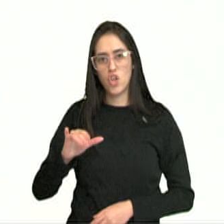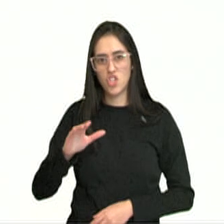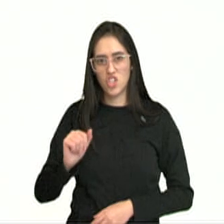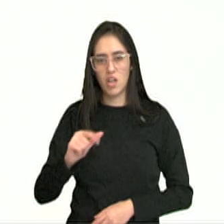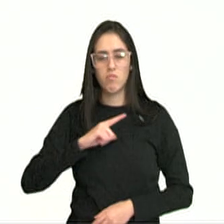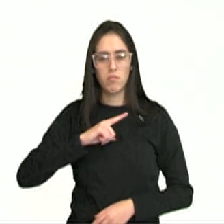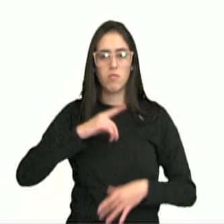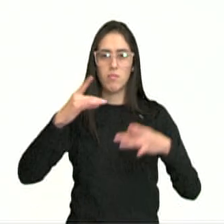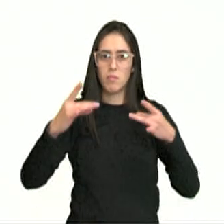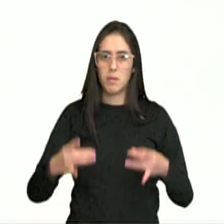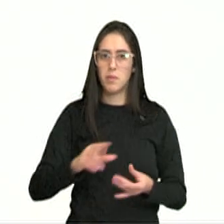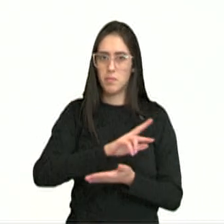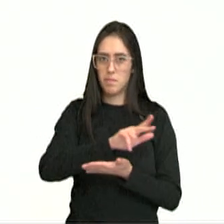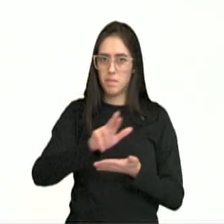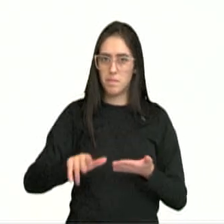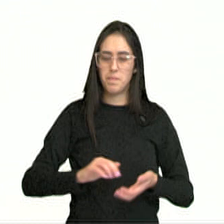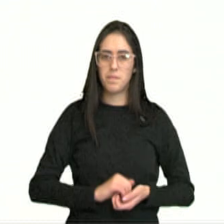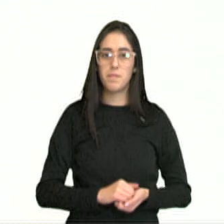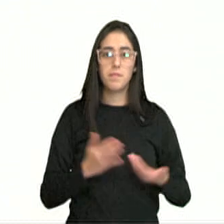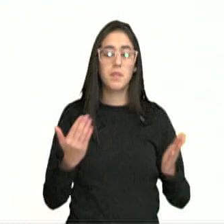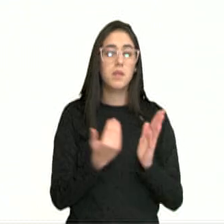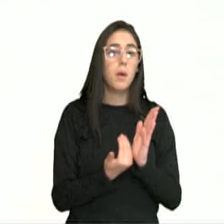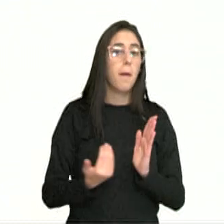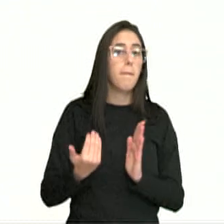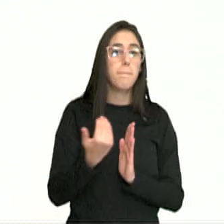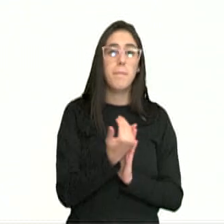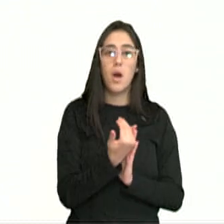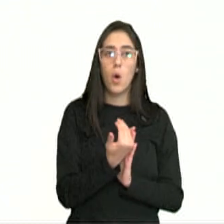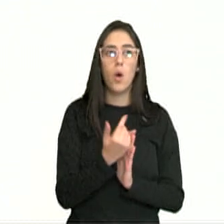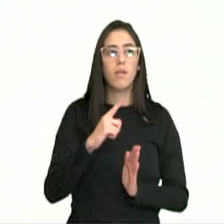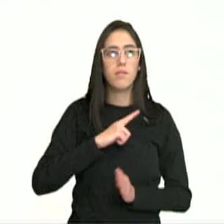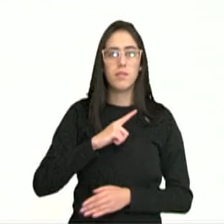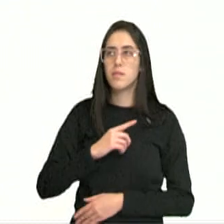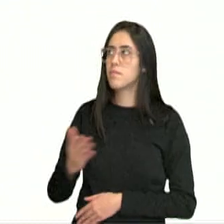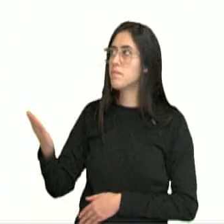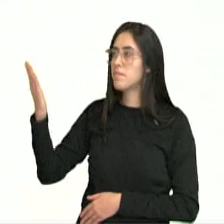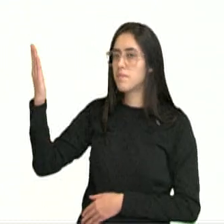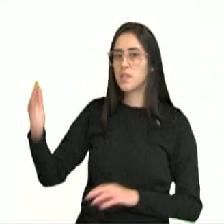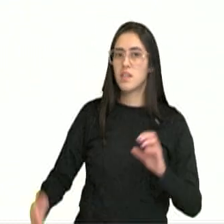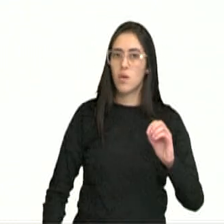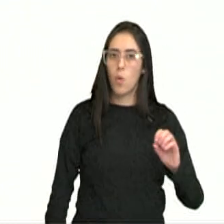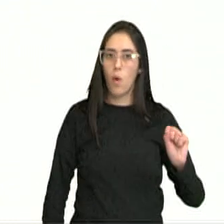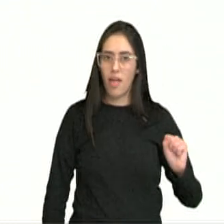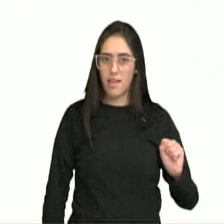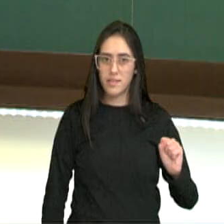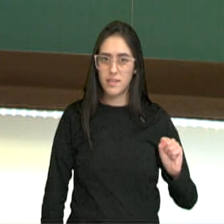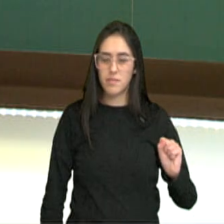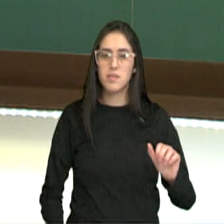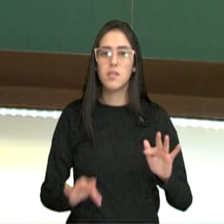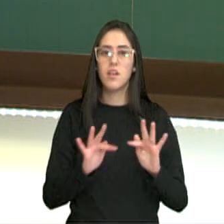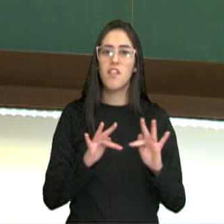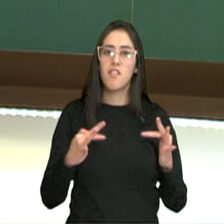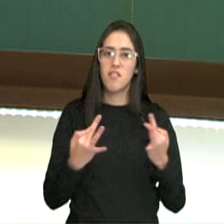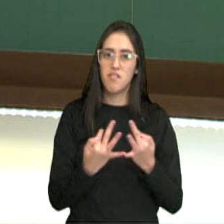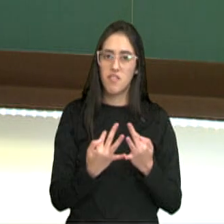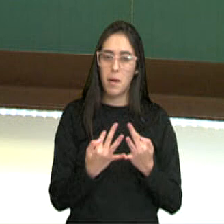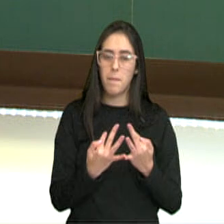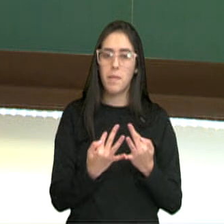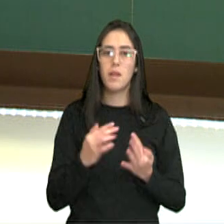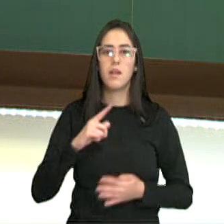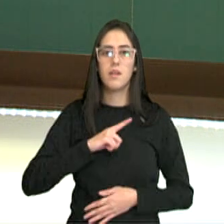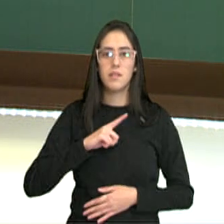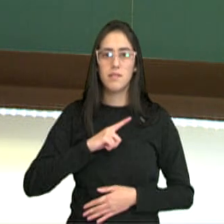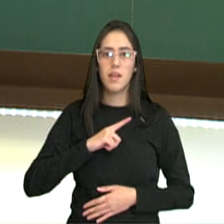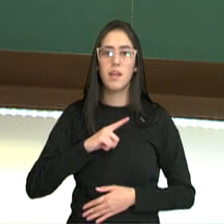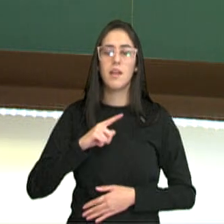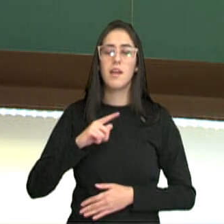elementos. Então, a maior densidade está para o ósmio, que é o OS aqui na tabela. Nas famílias ou no grupo, aumenta de cima